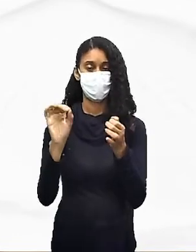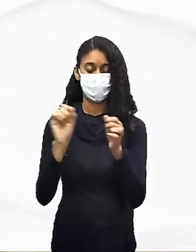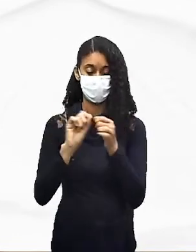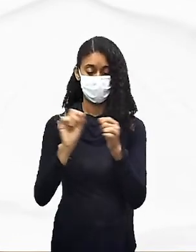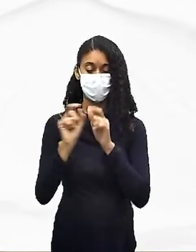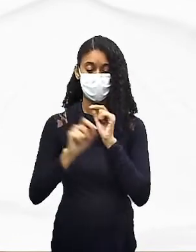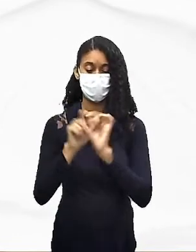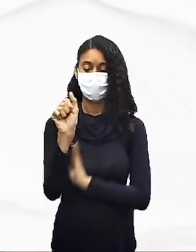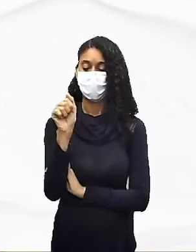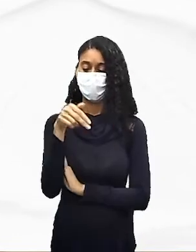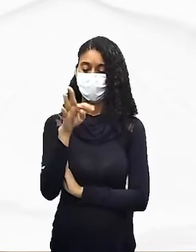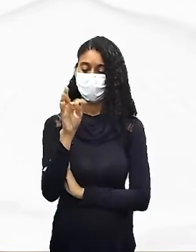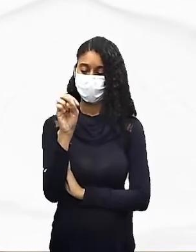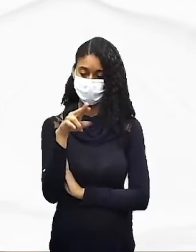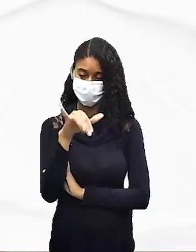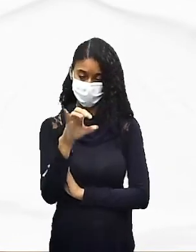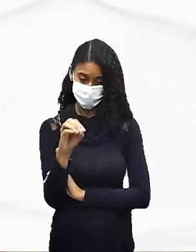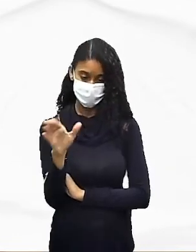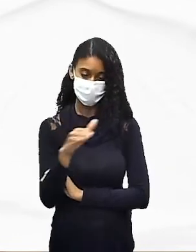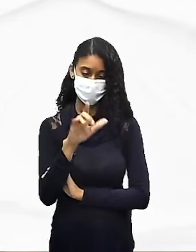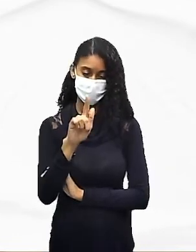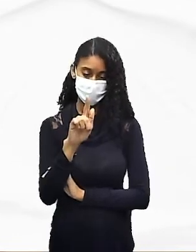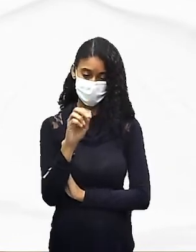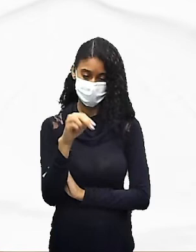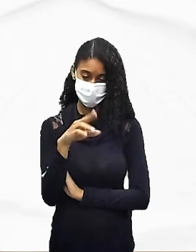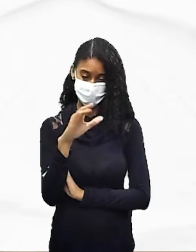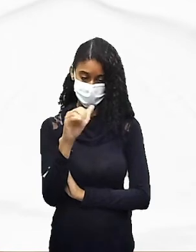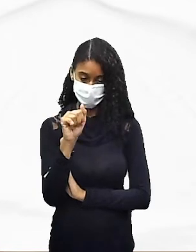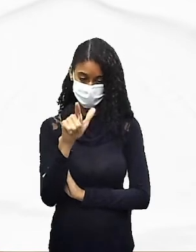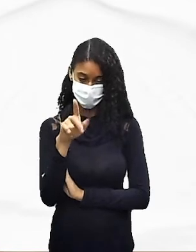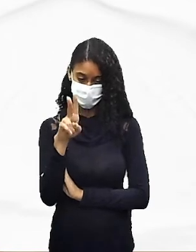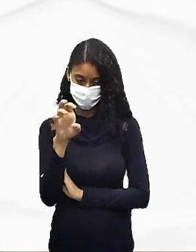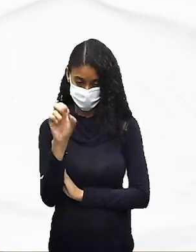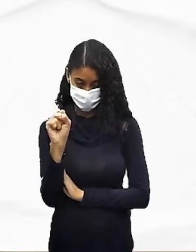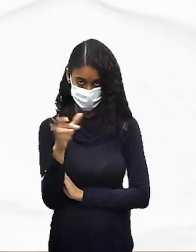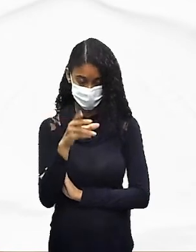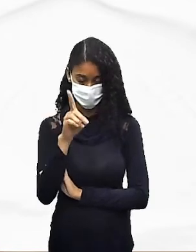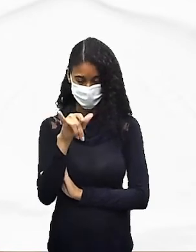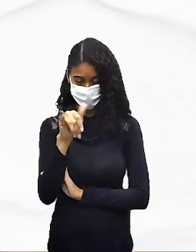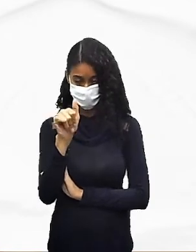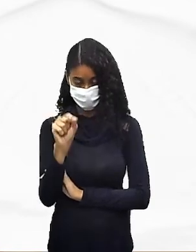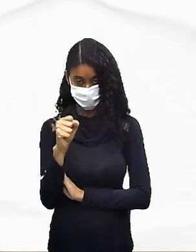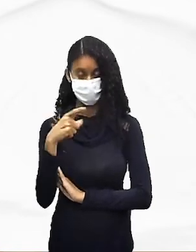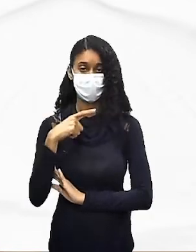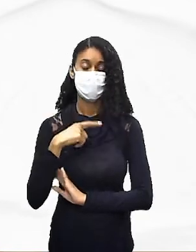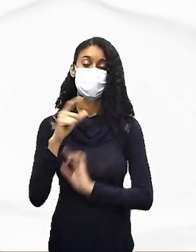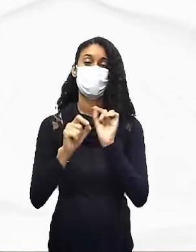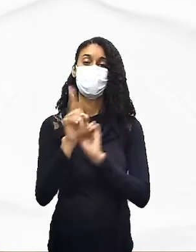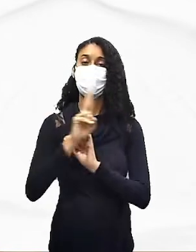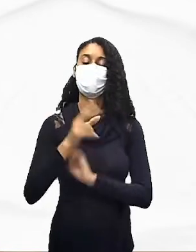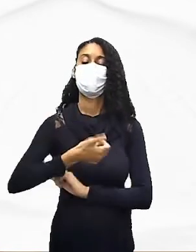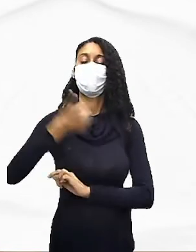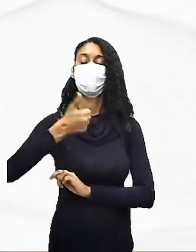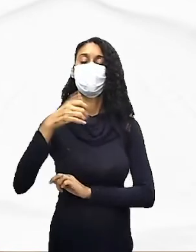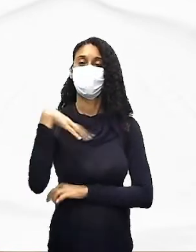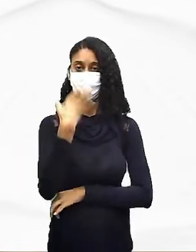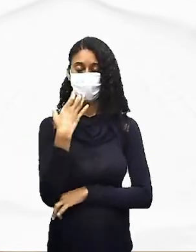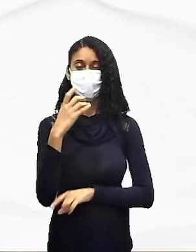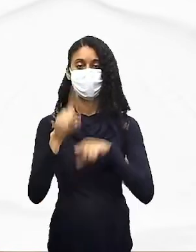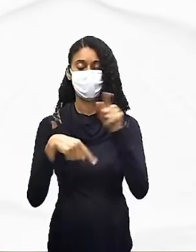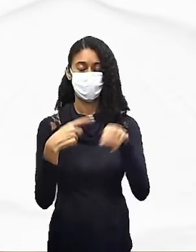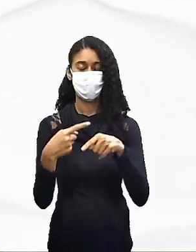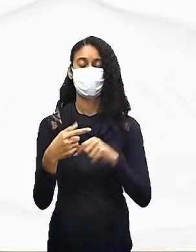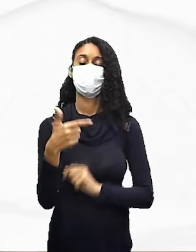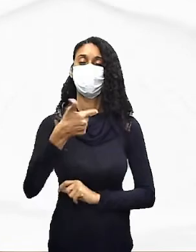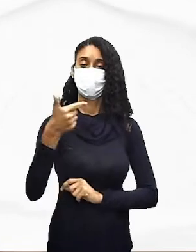Gonçalves Dias, chamou-se Primeiros Cantos. Depois é que veio Segundos Cantos, depois Últimos